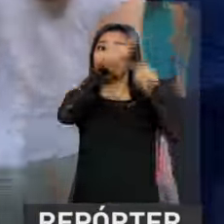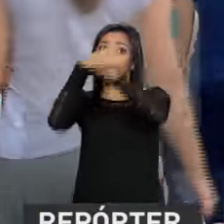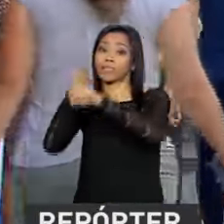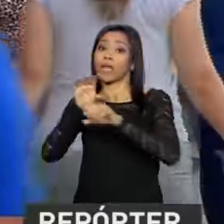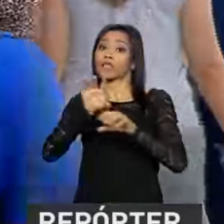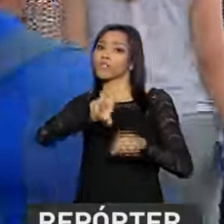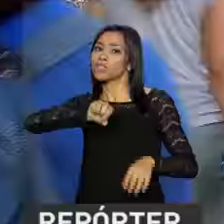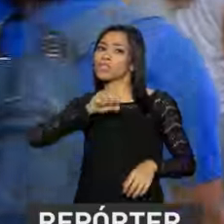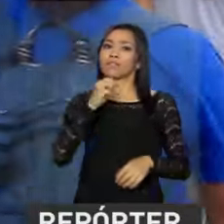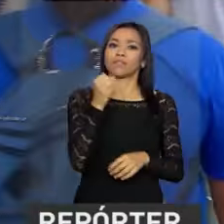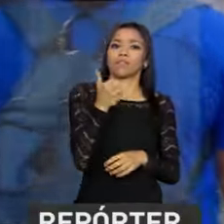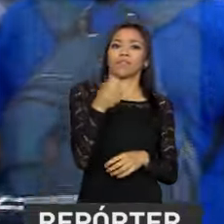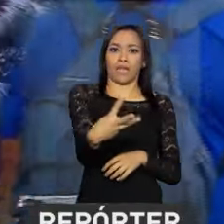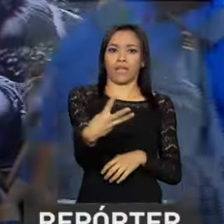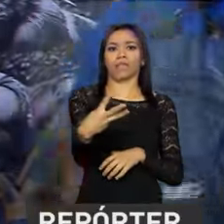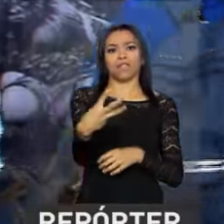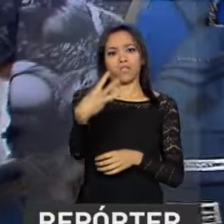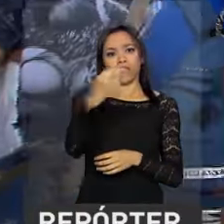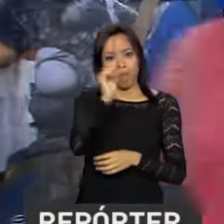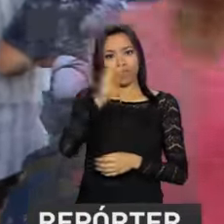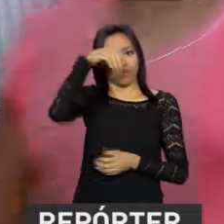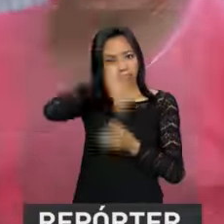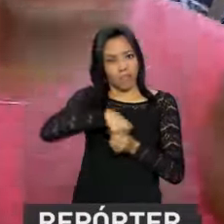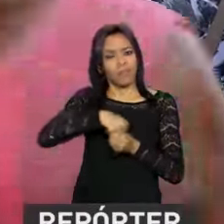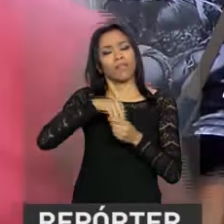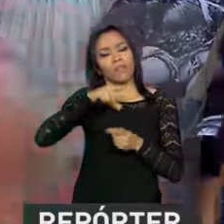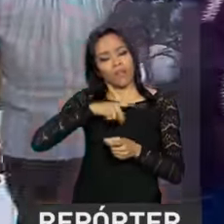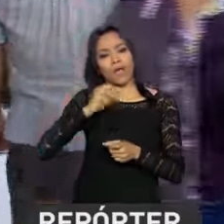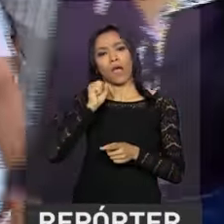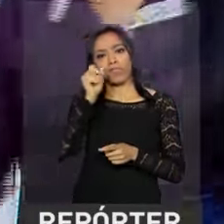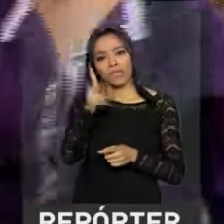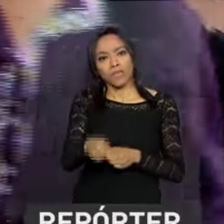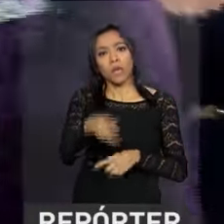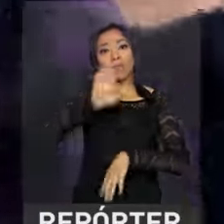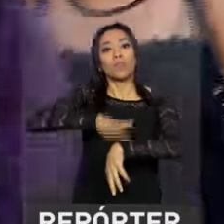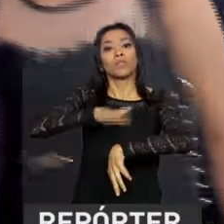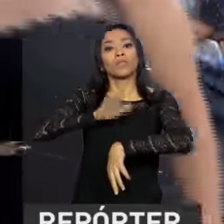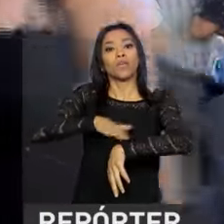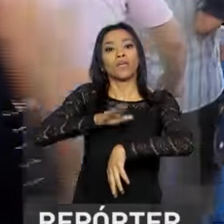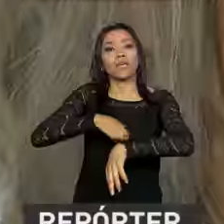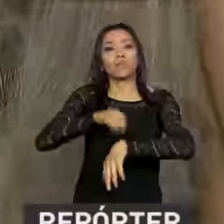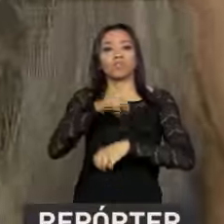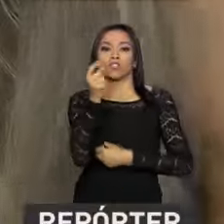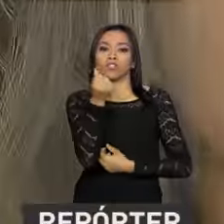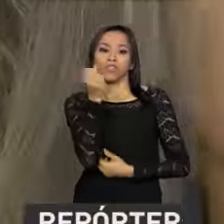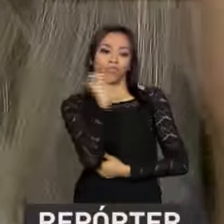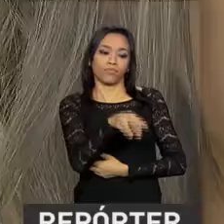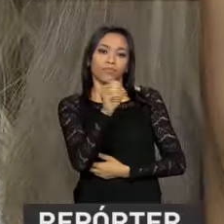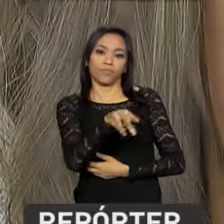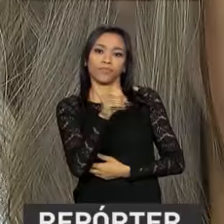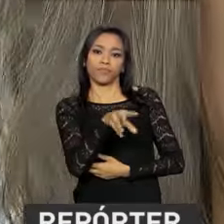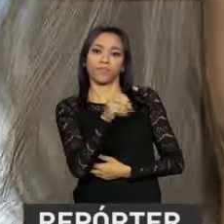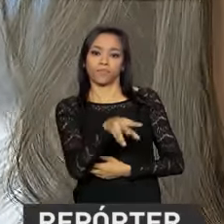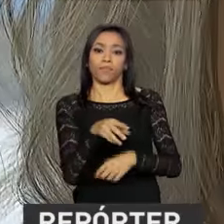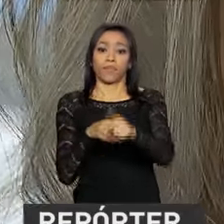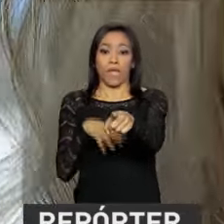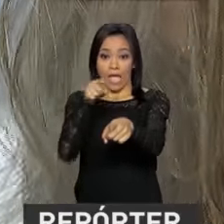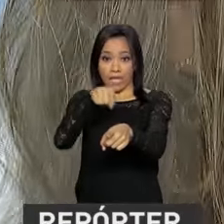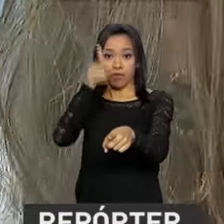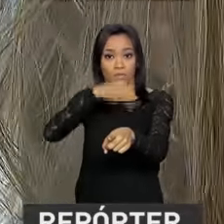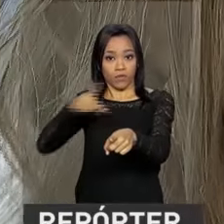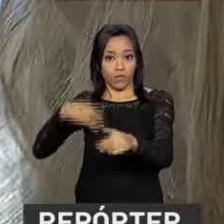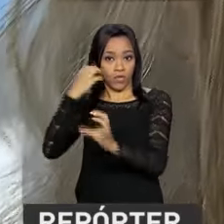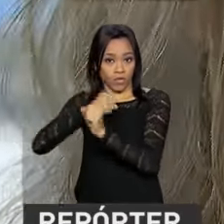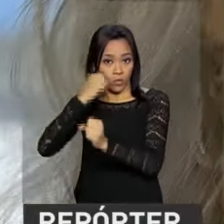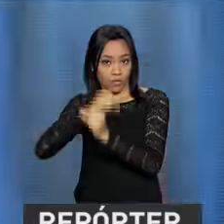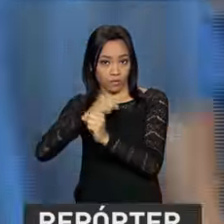13 Incluindo aí o Brasil tem Aposentadoria por tempo de contribuição segundo a professora de contabilidade pública